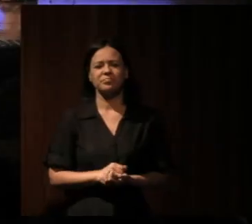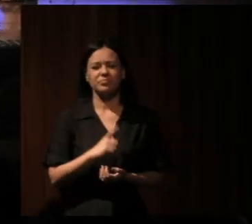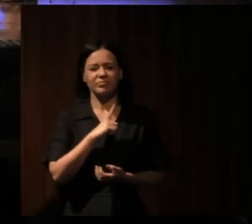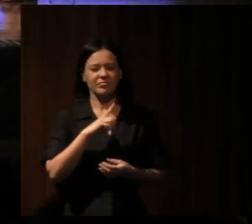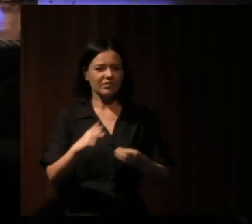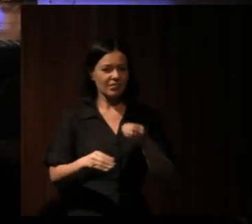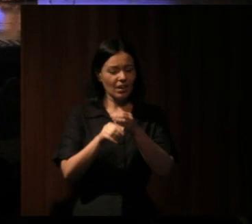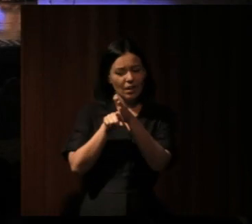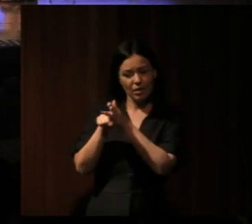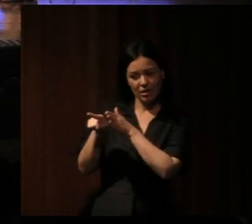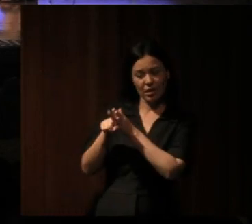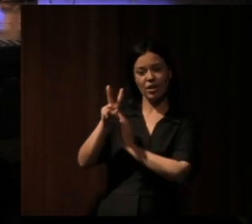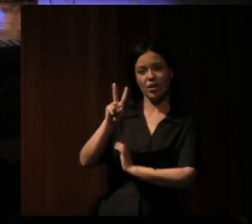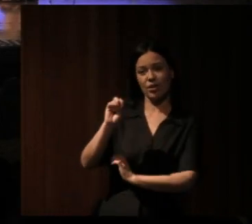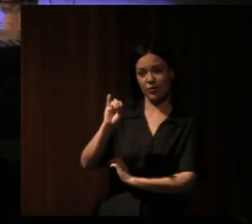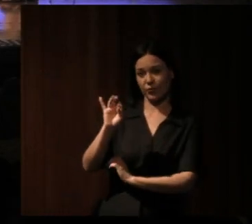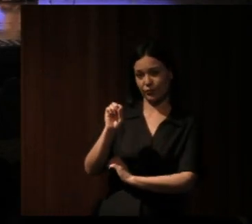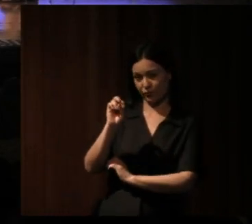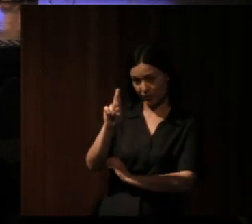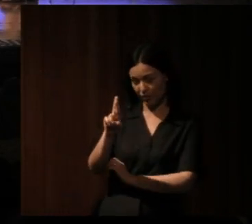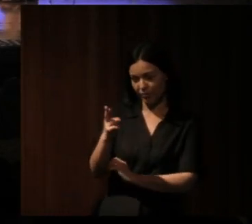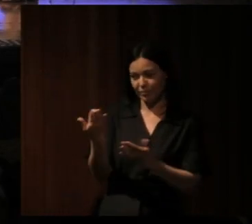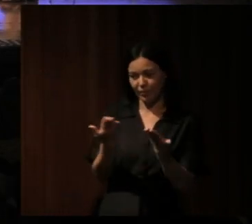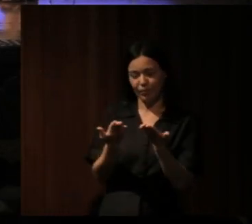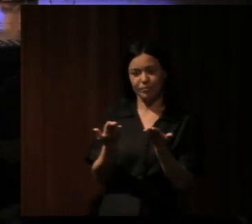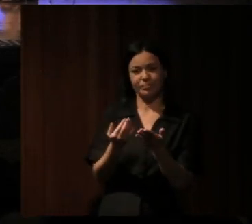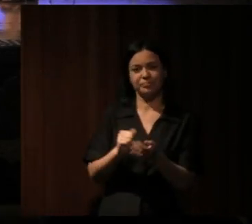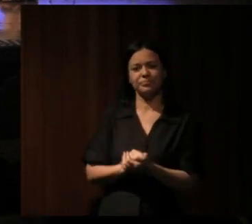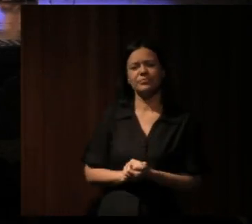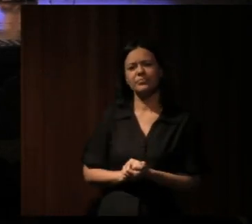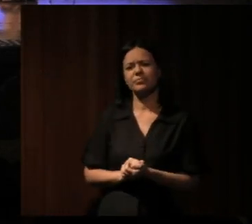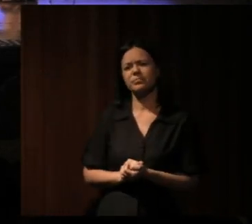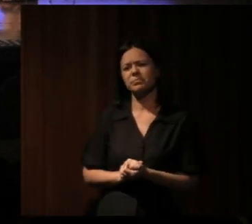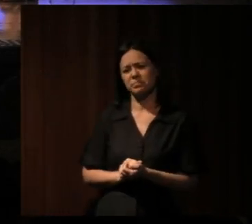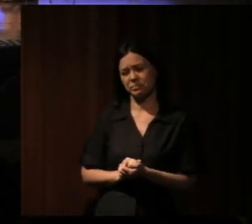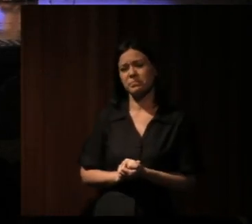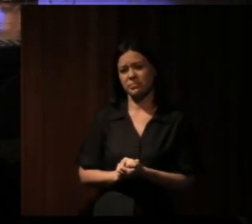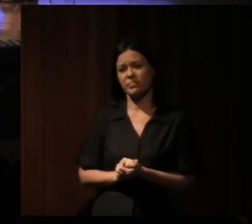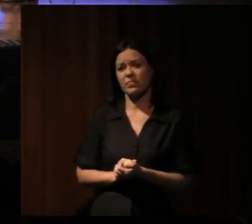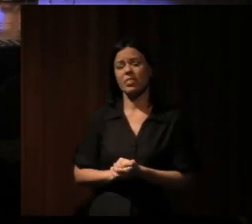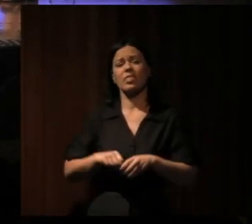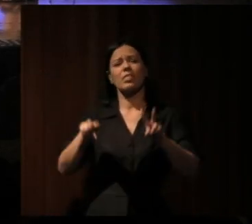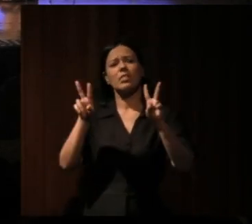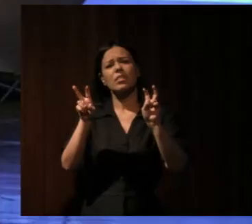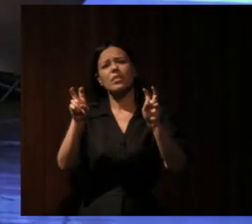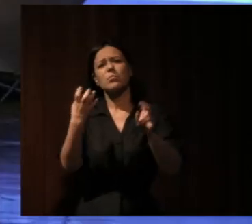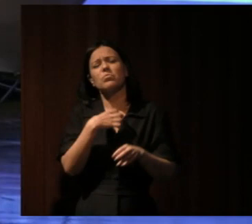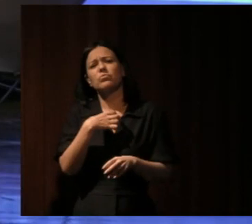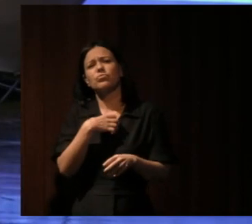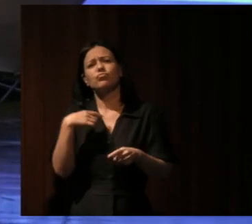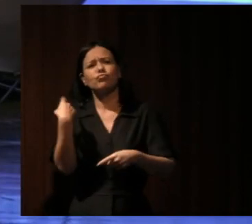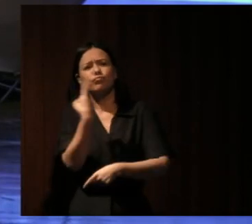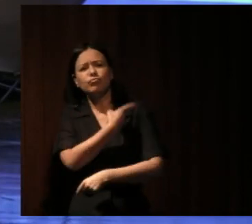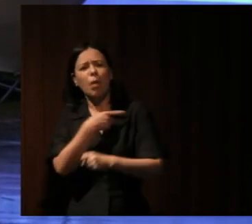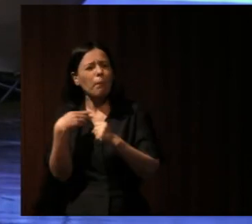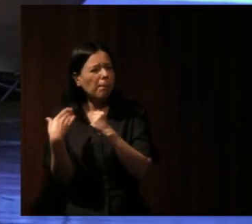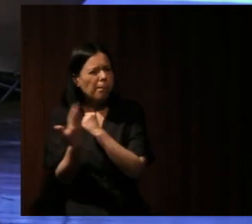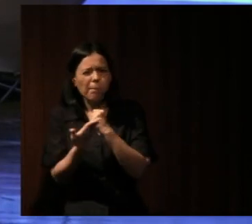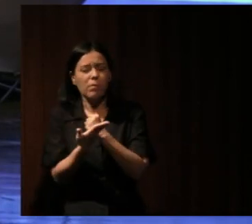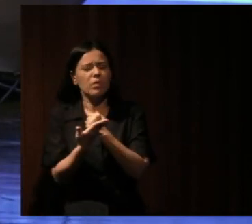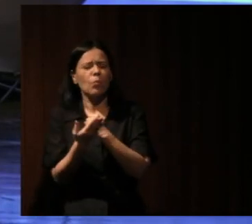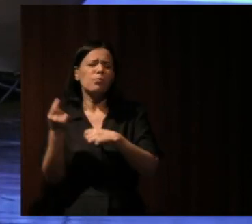que aí o Vittor já vai respondendo para aproveitar o tempo eh a gente tá falando dessa ampliação do olhar né Para Além das questões de